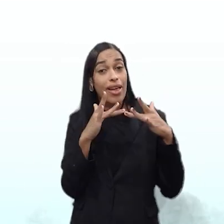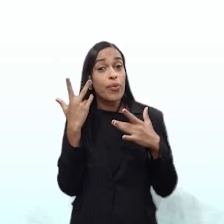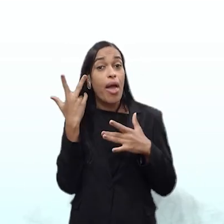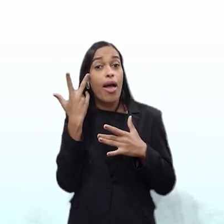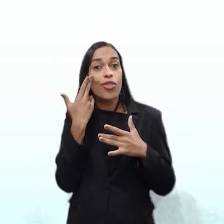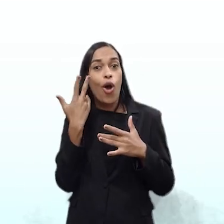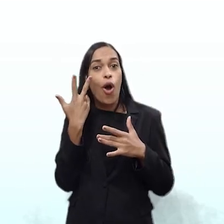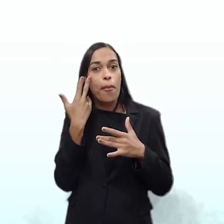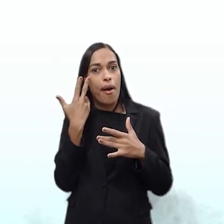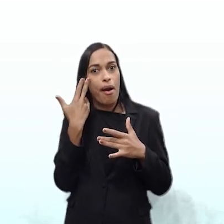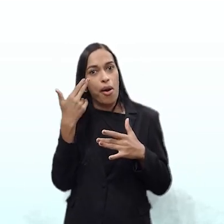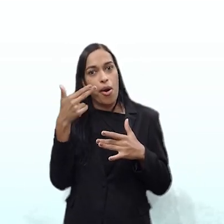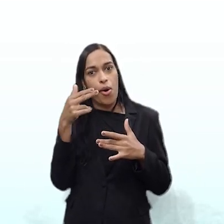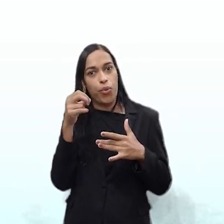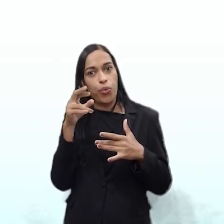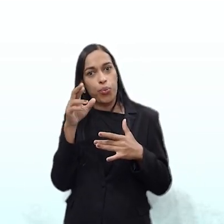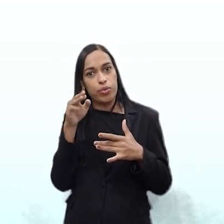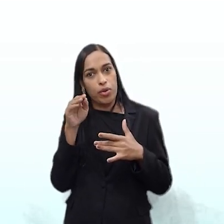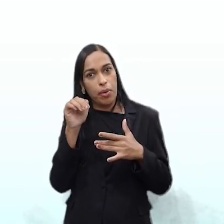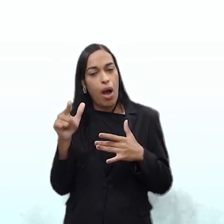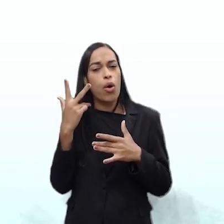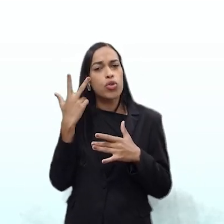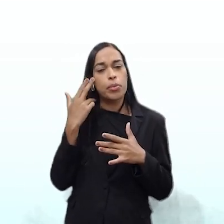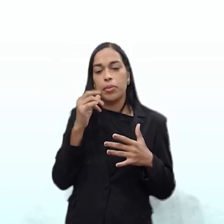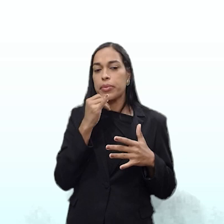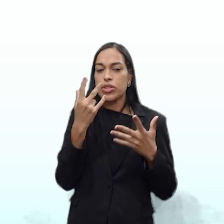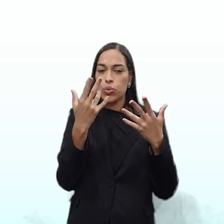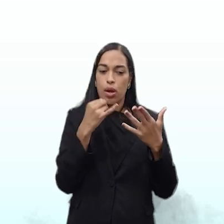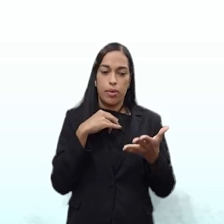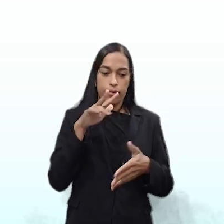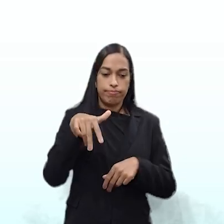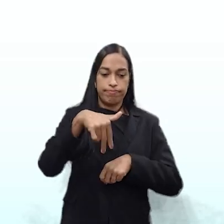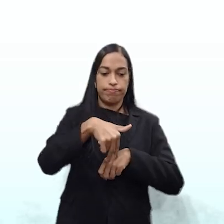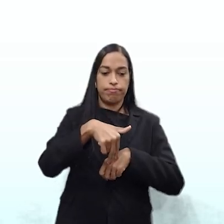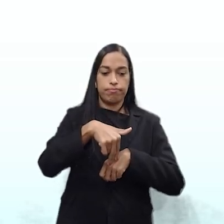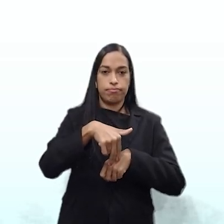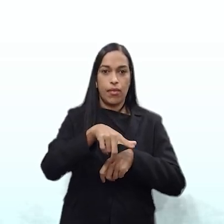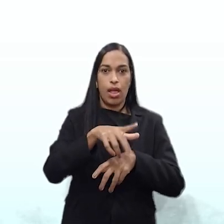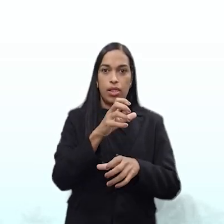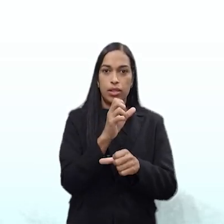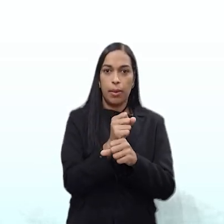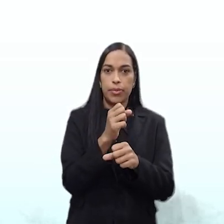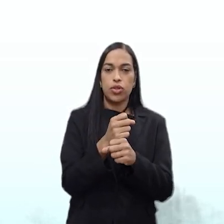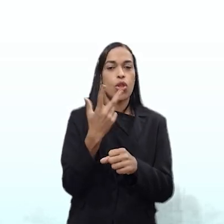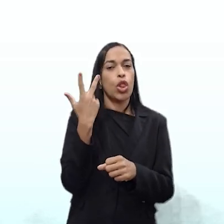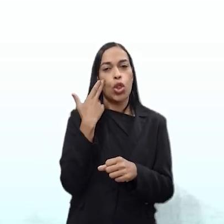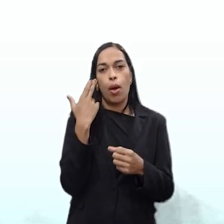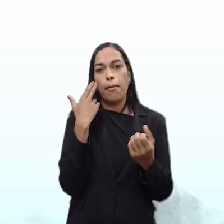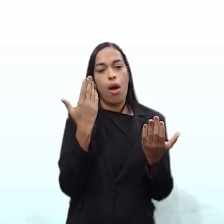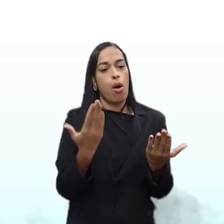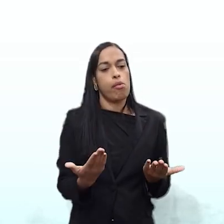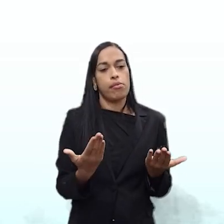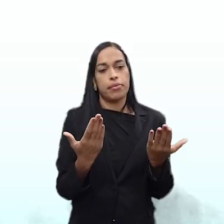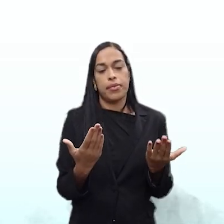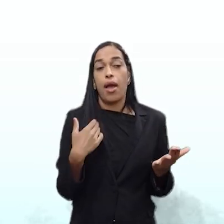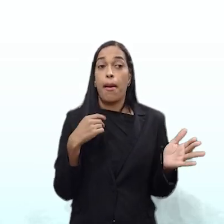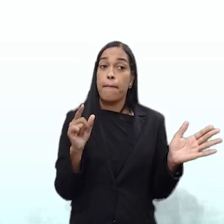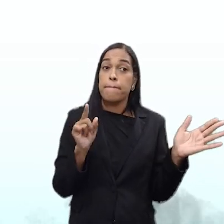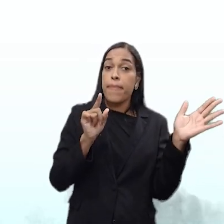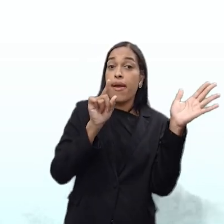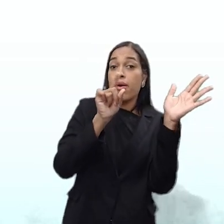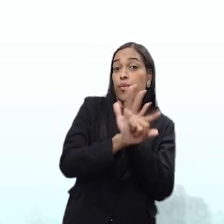anormal. Pois é, quando você está numa balança, que você sobe nela, lembre que a balança está medindo a normal. Então, qualquer pergunta que ele faça